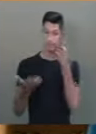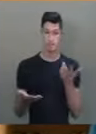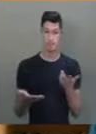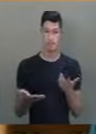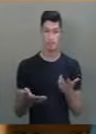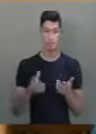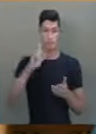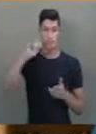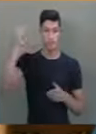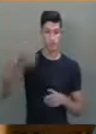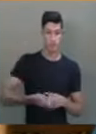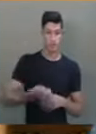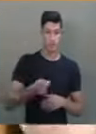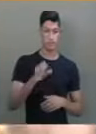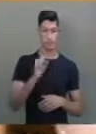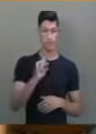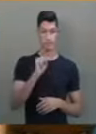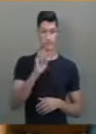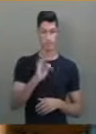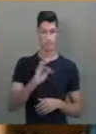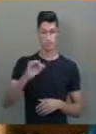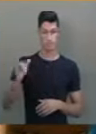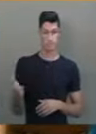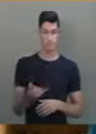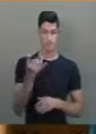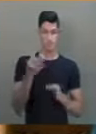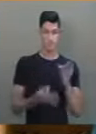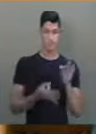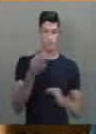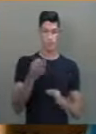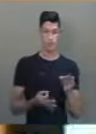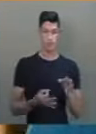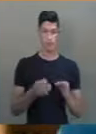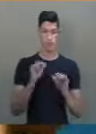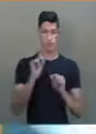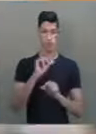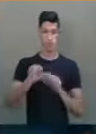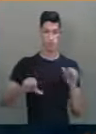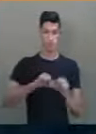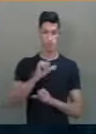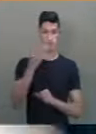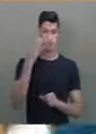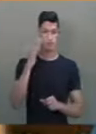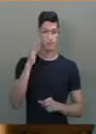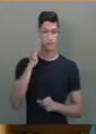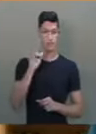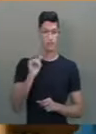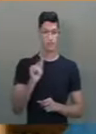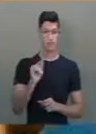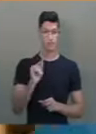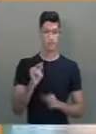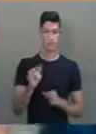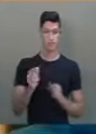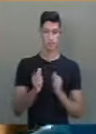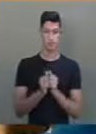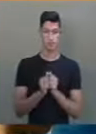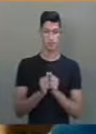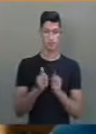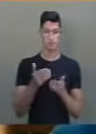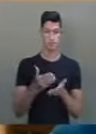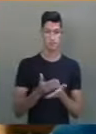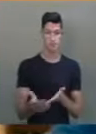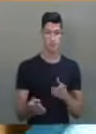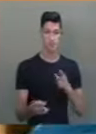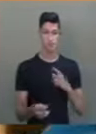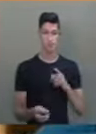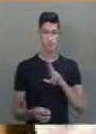a decisão do Superior Tribunal de Justiça, que mudou o entendimento, passando a considerar